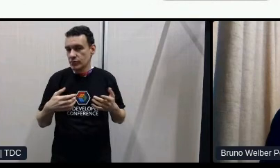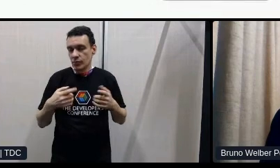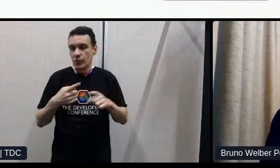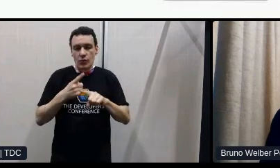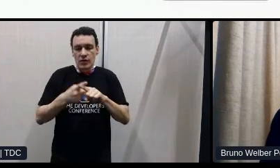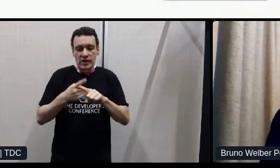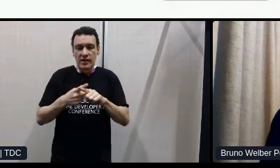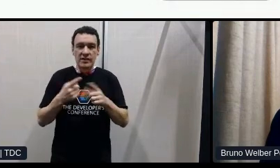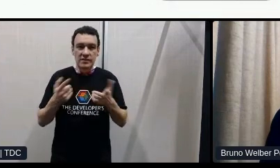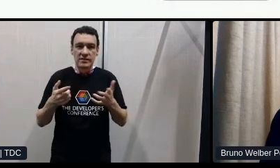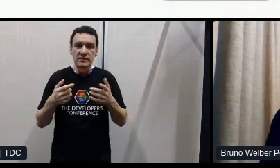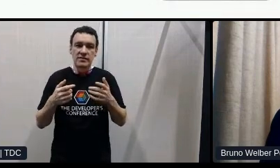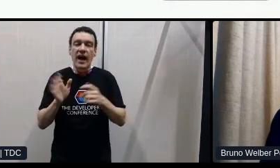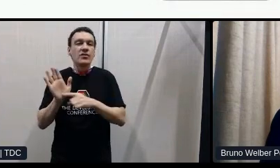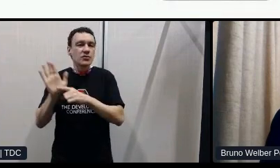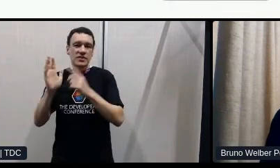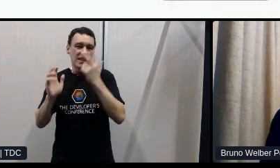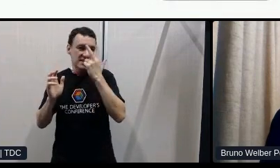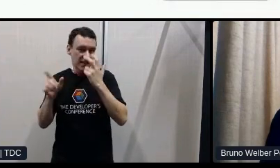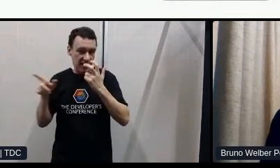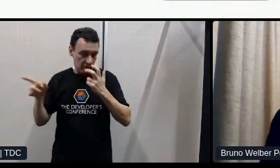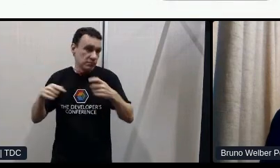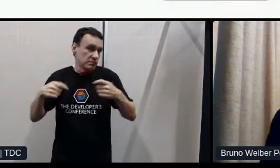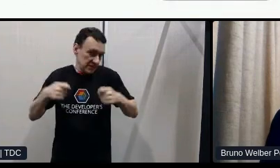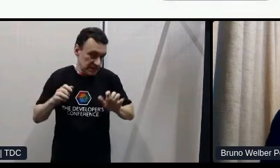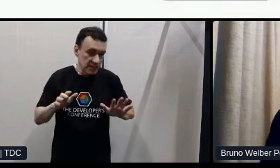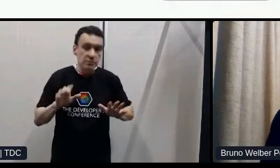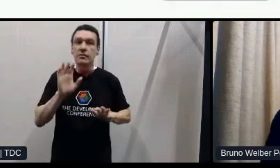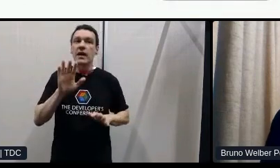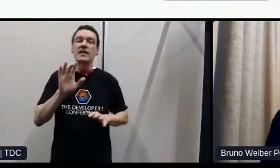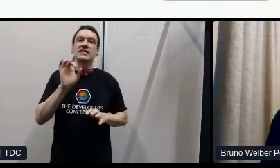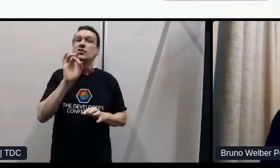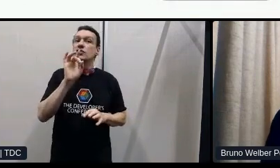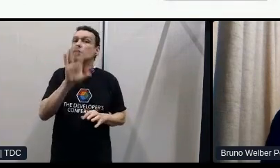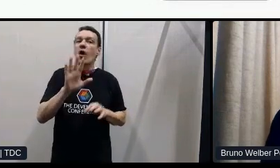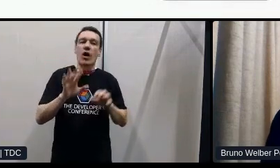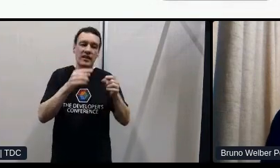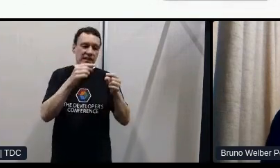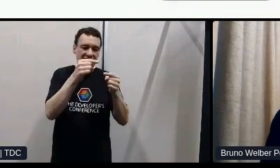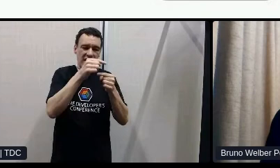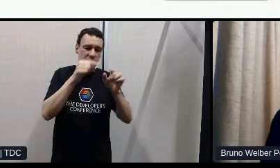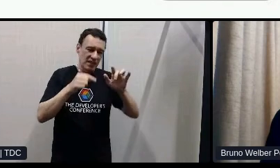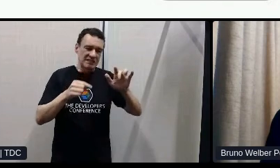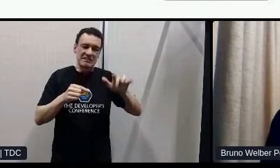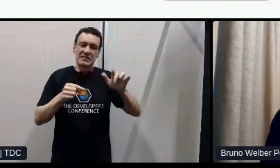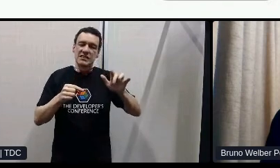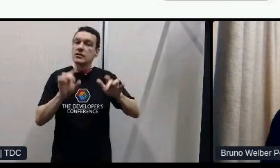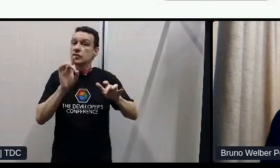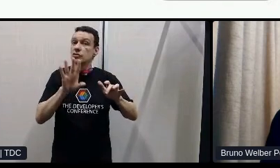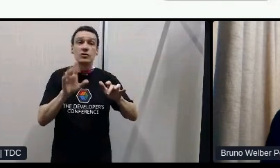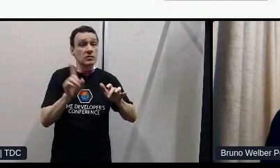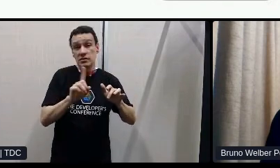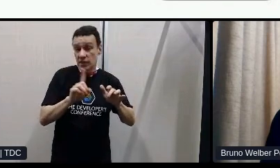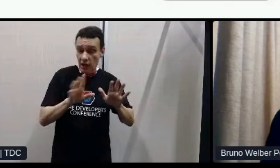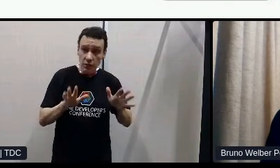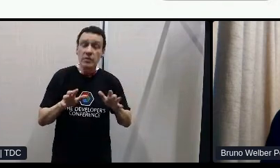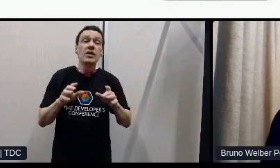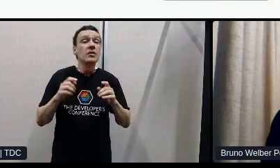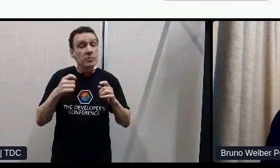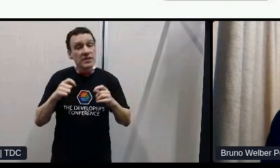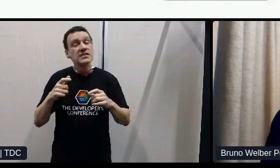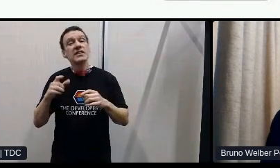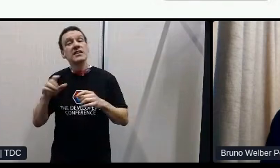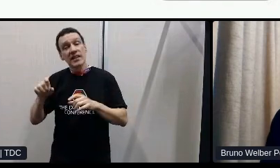Porém, contudo, entretanto, eu não posso me limitar a ele. Eu necessariamente preciso fazer validações utilizando as setas